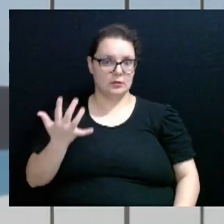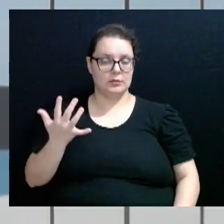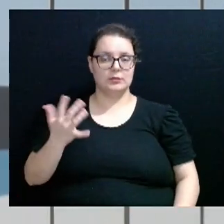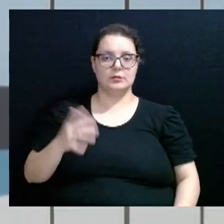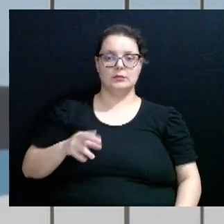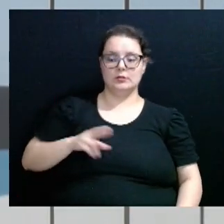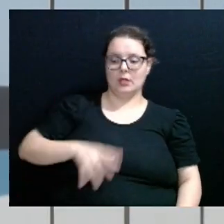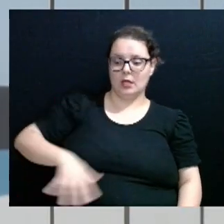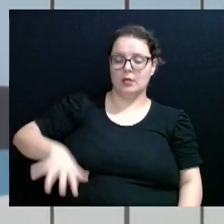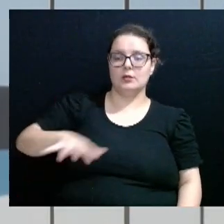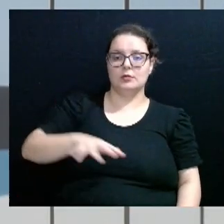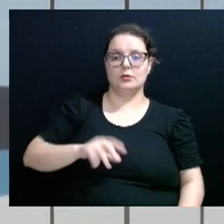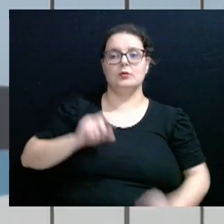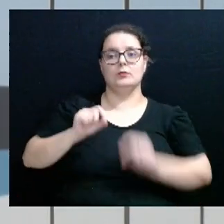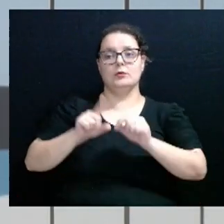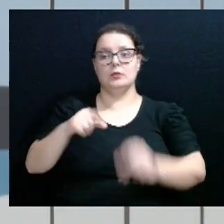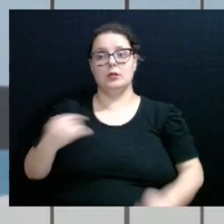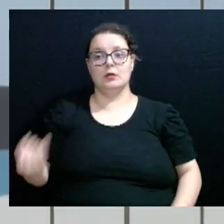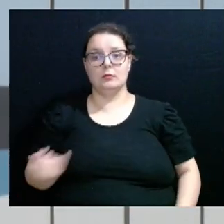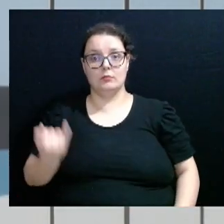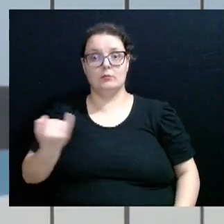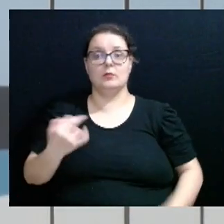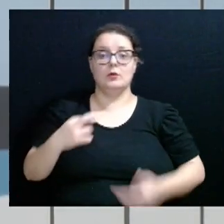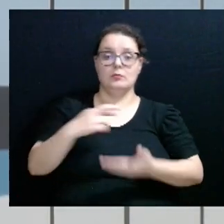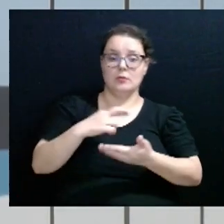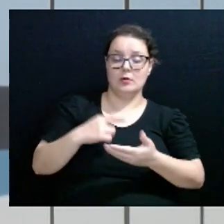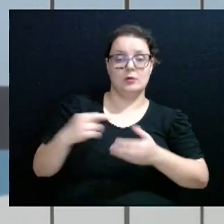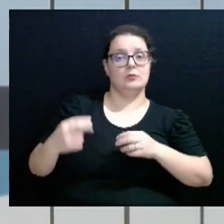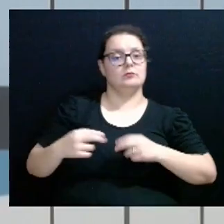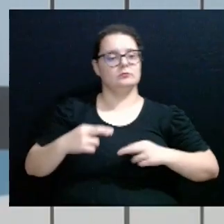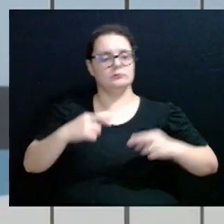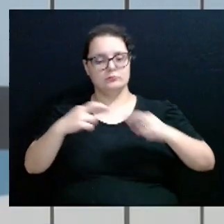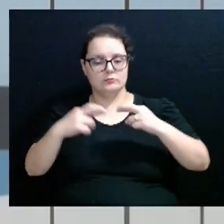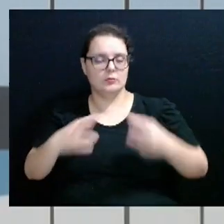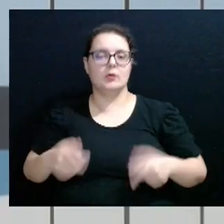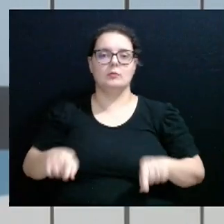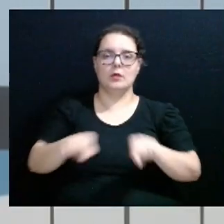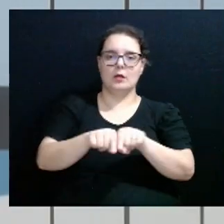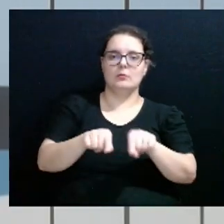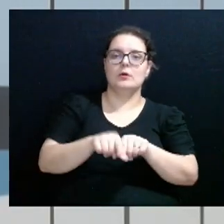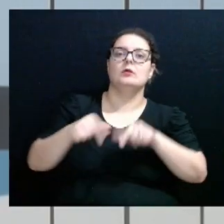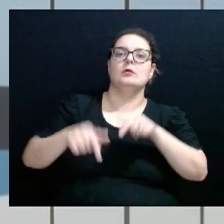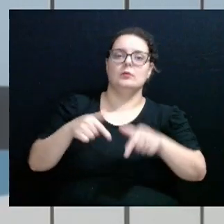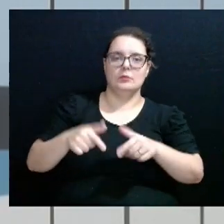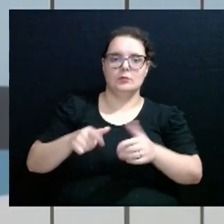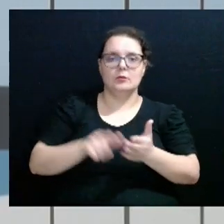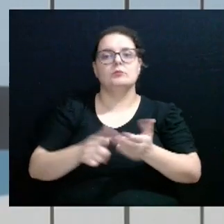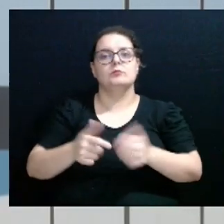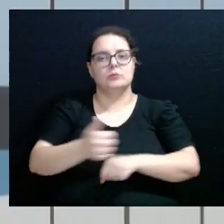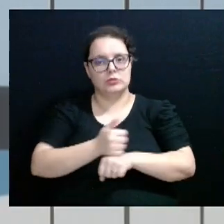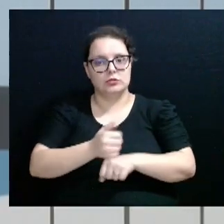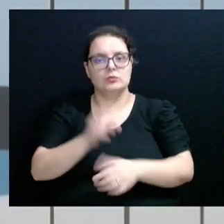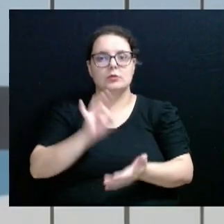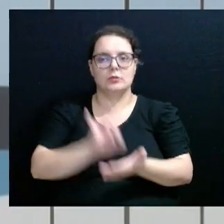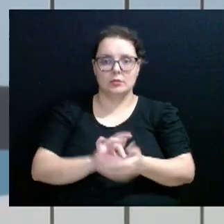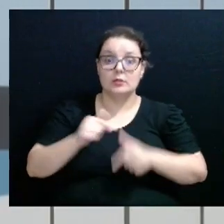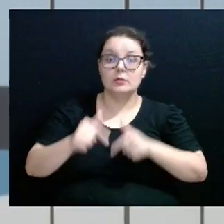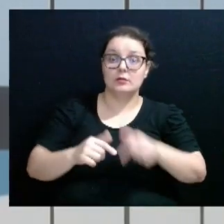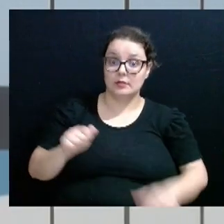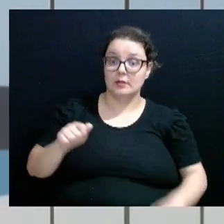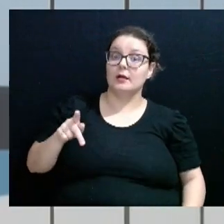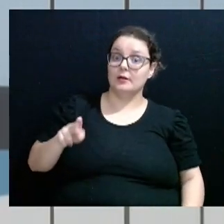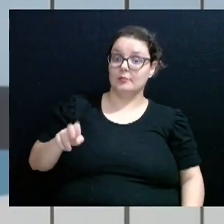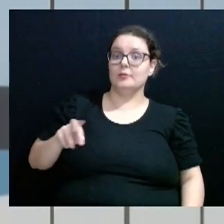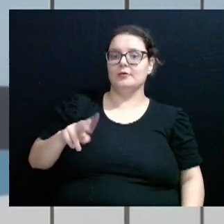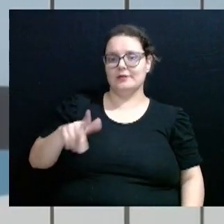que é importante a gente apurar, investigar, mas também tem um trabalho jornalístico mesmo, que é o trabalho de apuração. Esse é